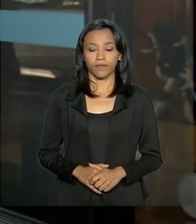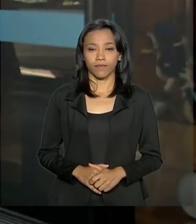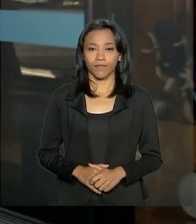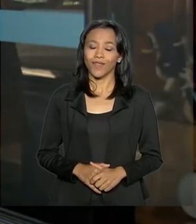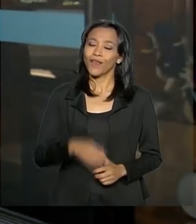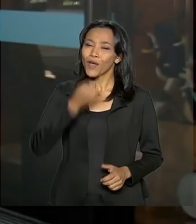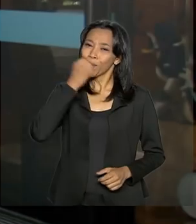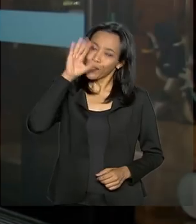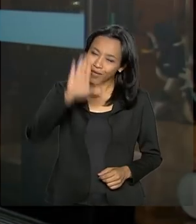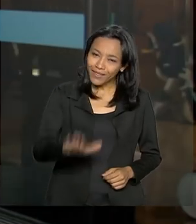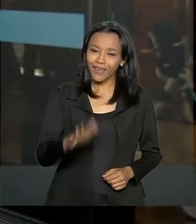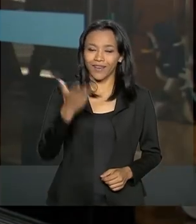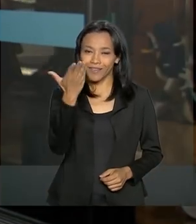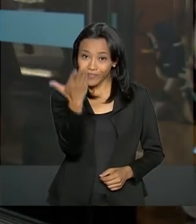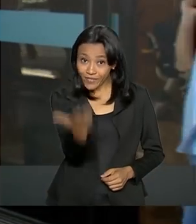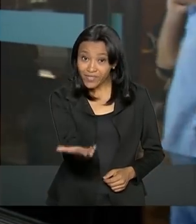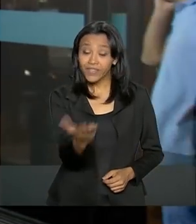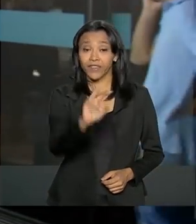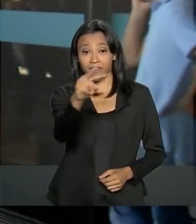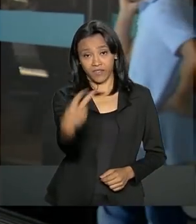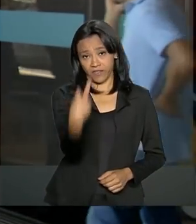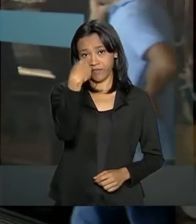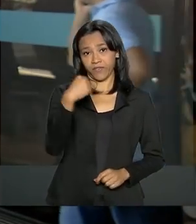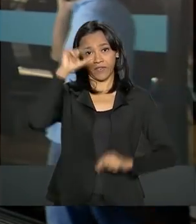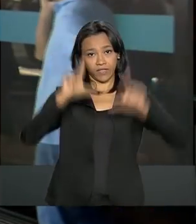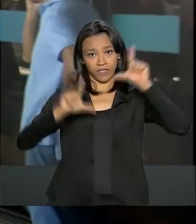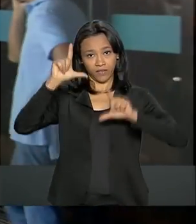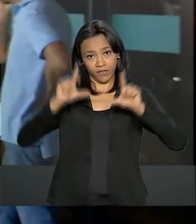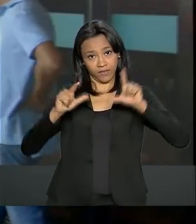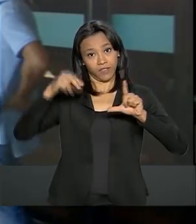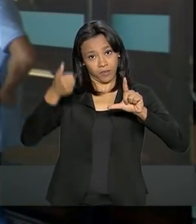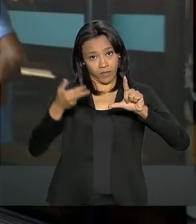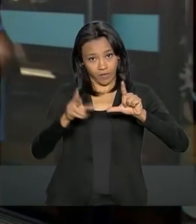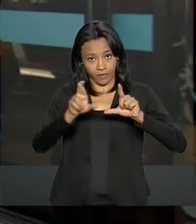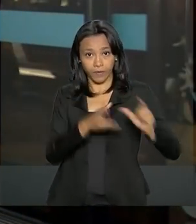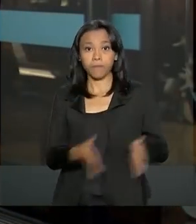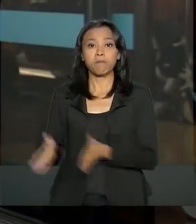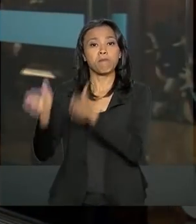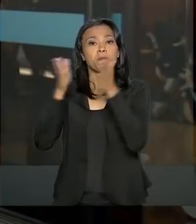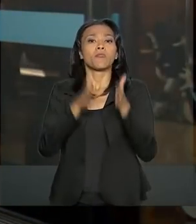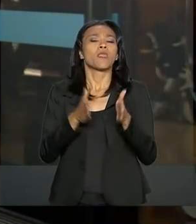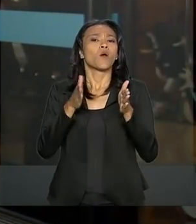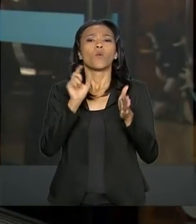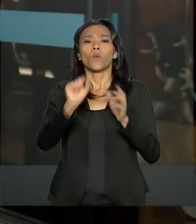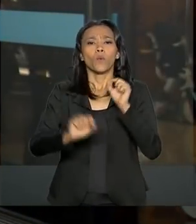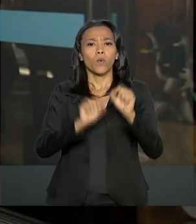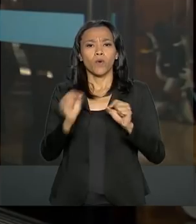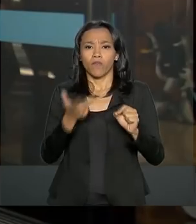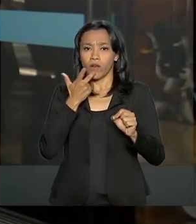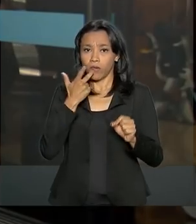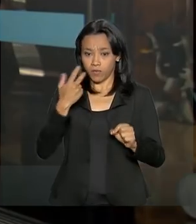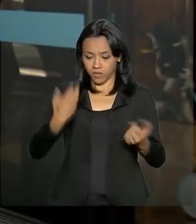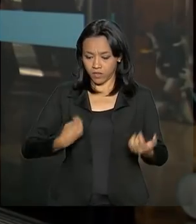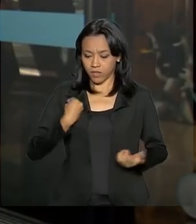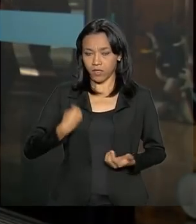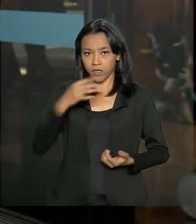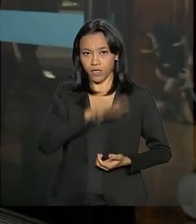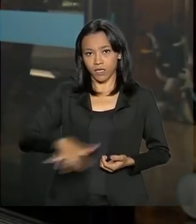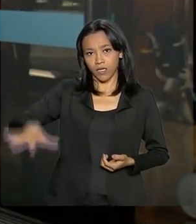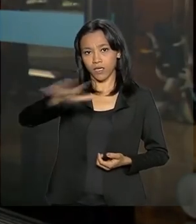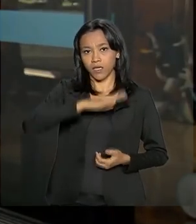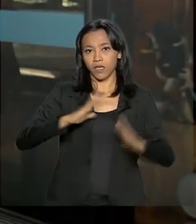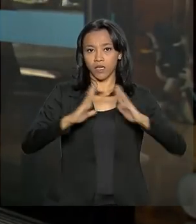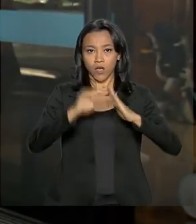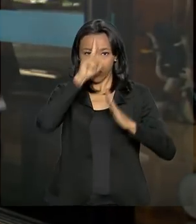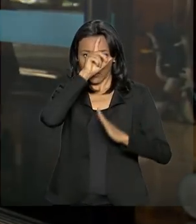Boa tarde a você que acompanha a programação da NBR Voltamos a falar da porta do hospital Albert Einstein na zona